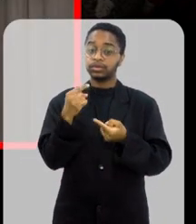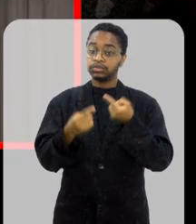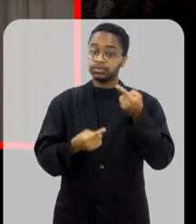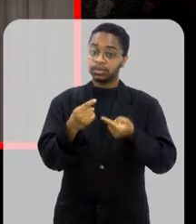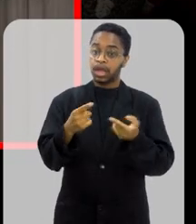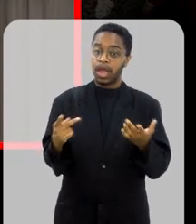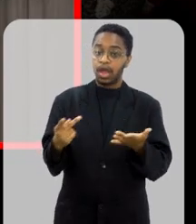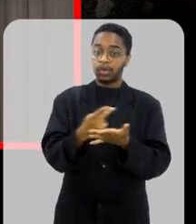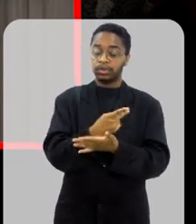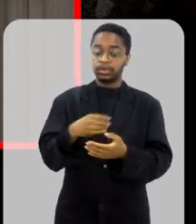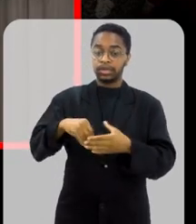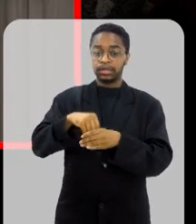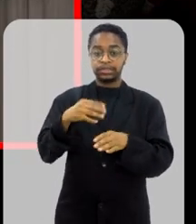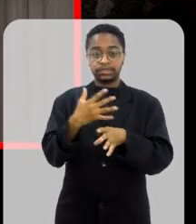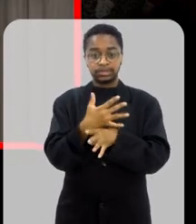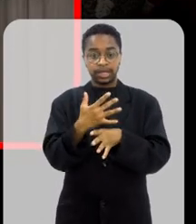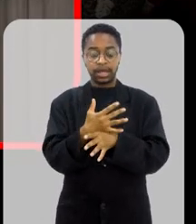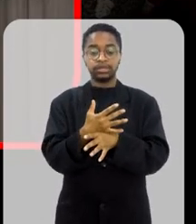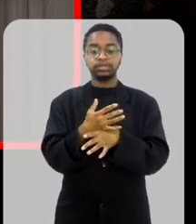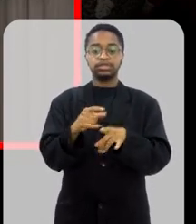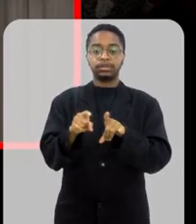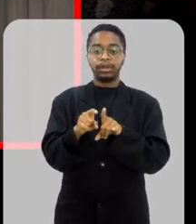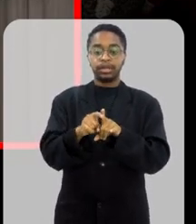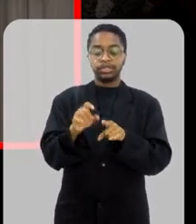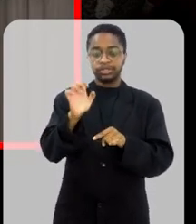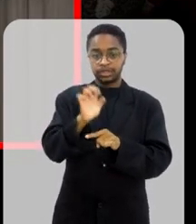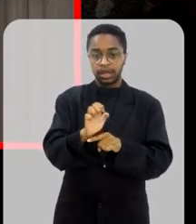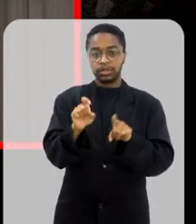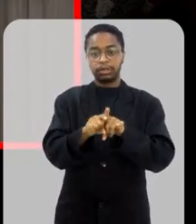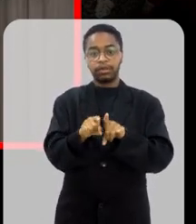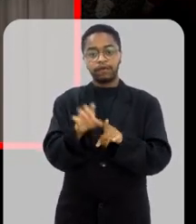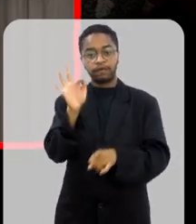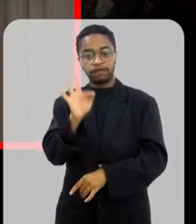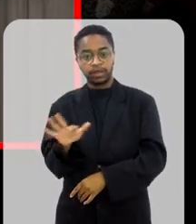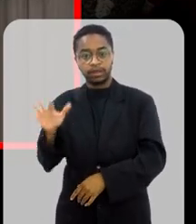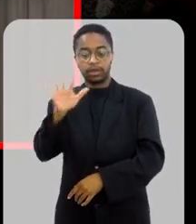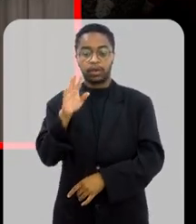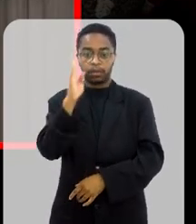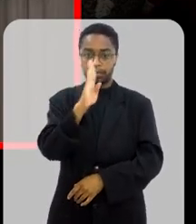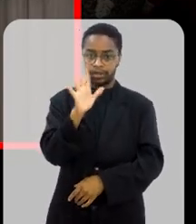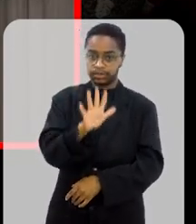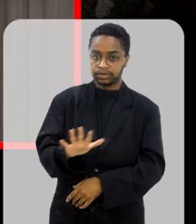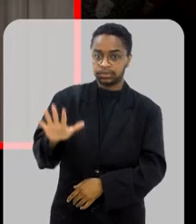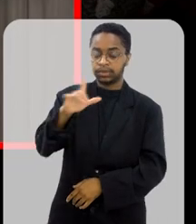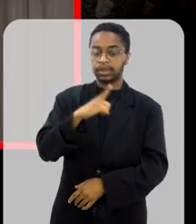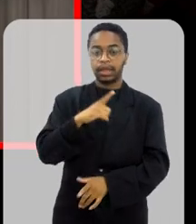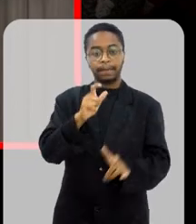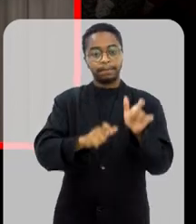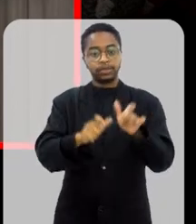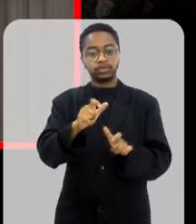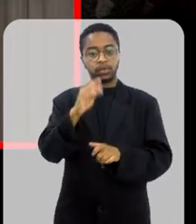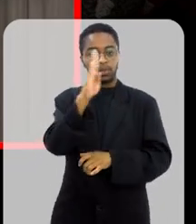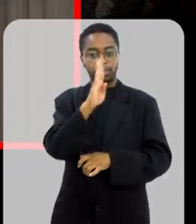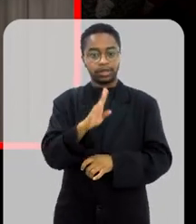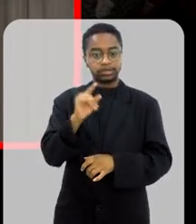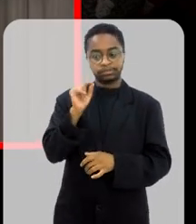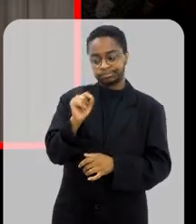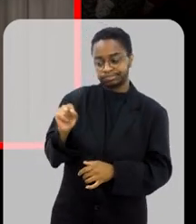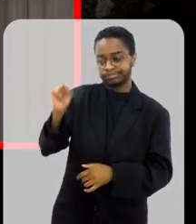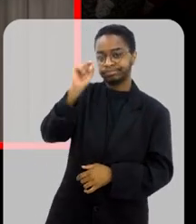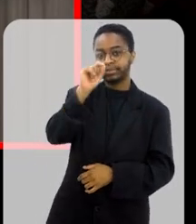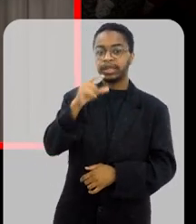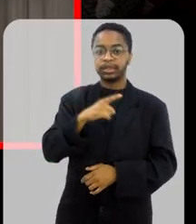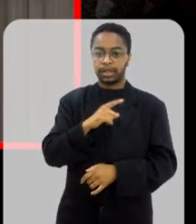E que esse debate aconteça a nível municipal, estadual e federal, né? Para todo o Brasil. A gente tem pacientes espalhados por todo o